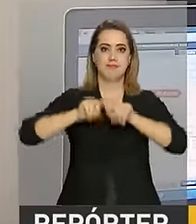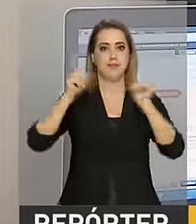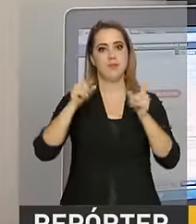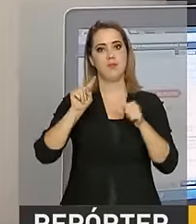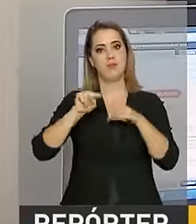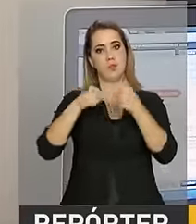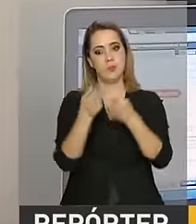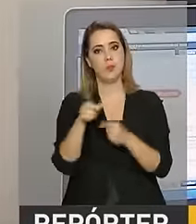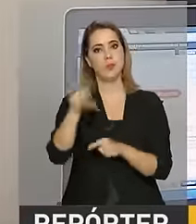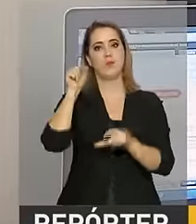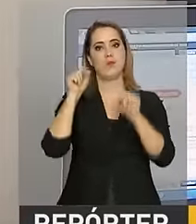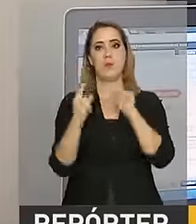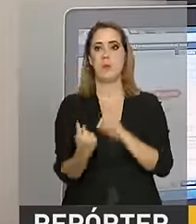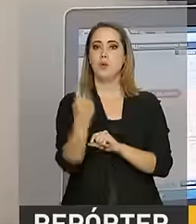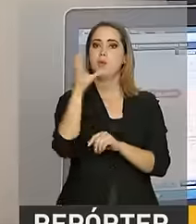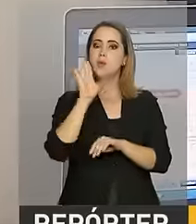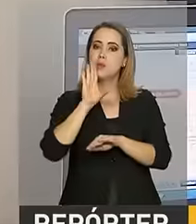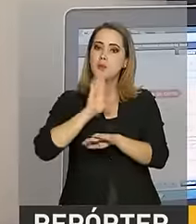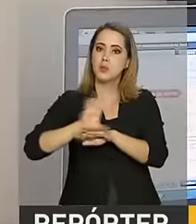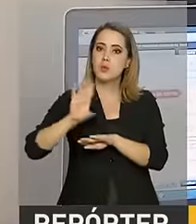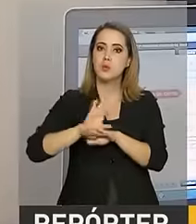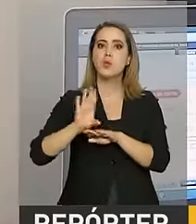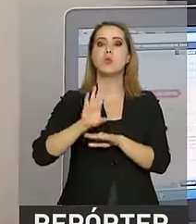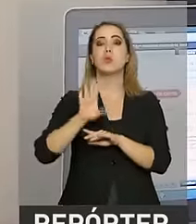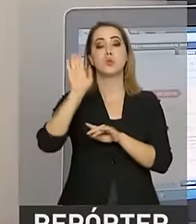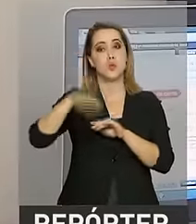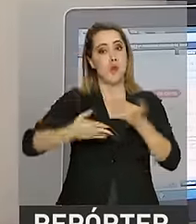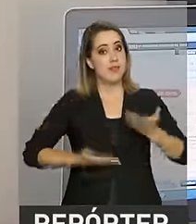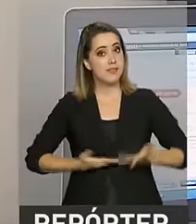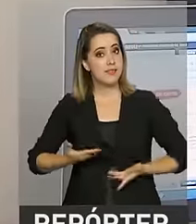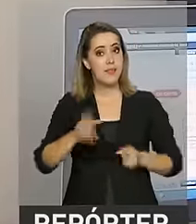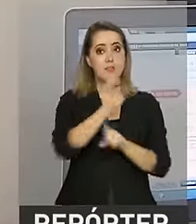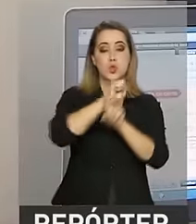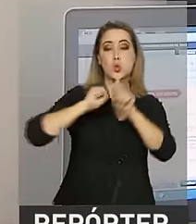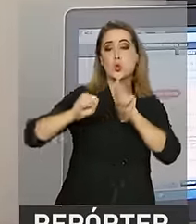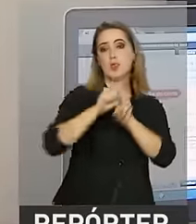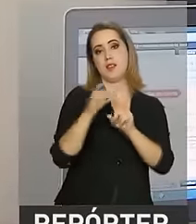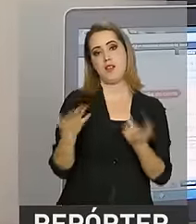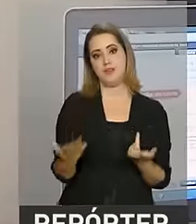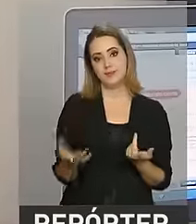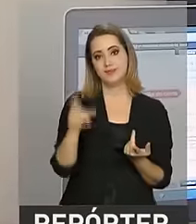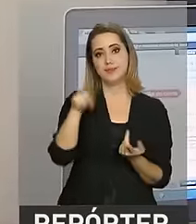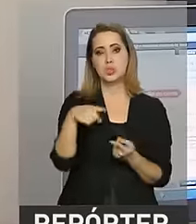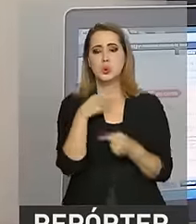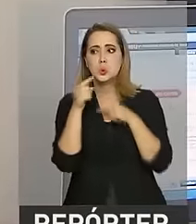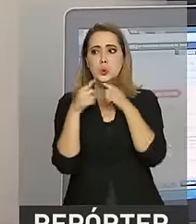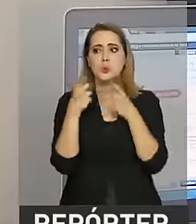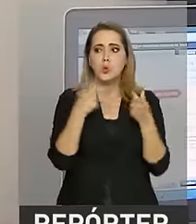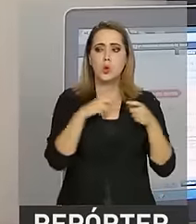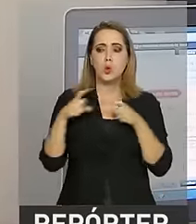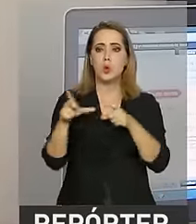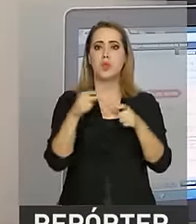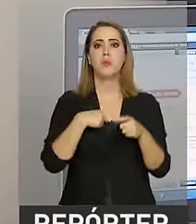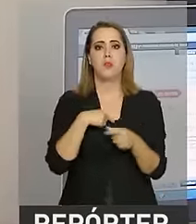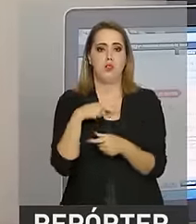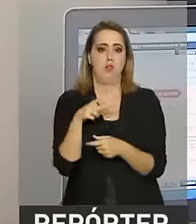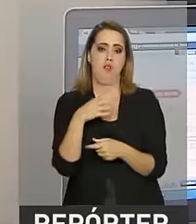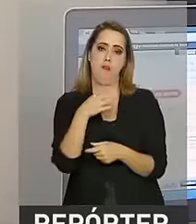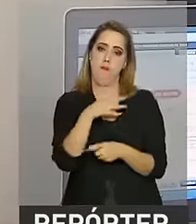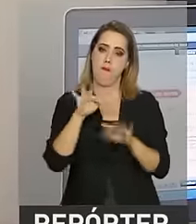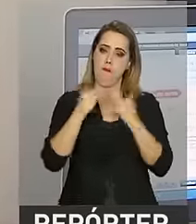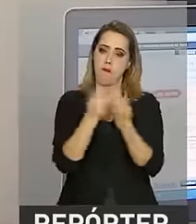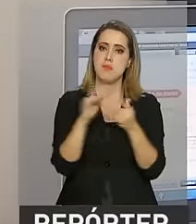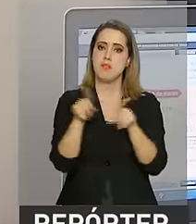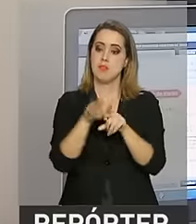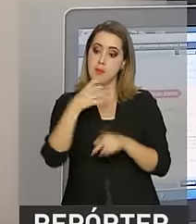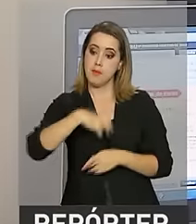eu decidi que o primeiro curso que eu quero fazer é serviço social mesmo e eu também fiquei em dúvida no lugar porque eu tenho família em Salvador e tudo mais